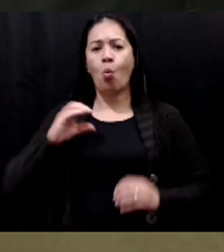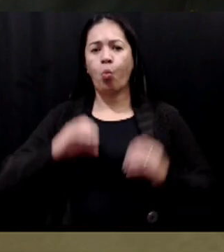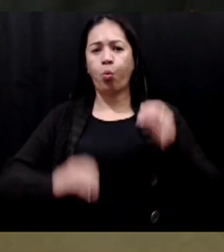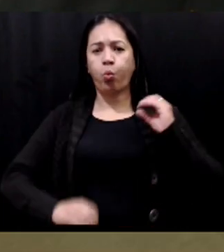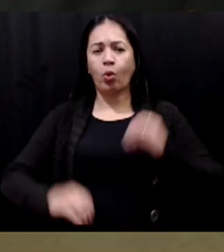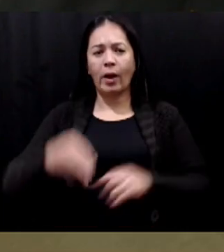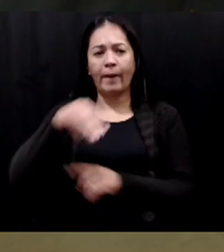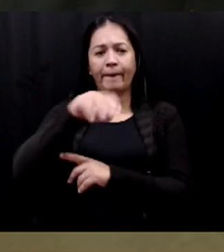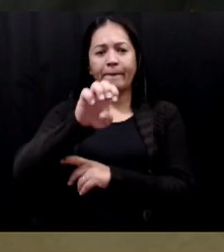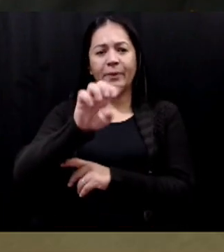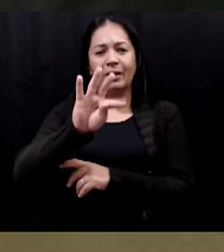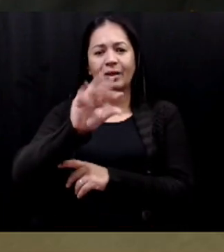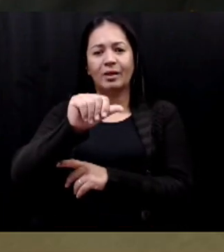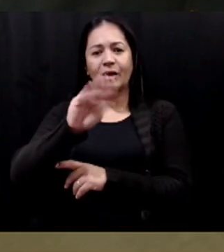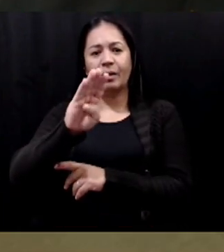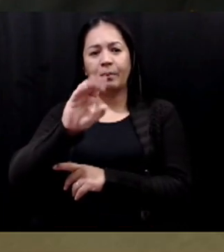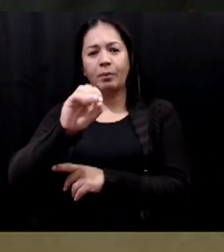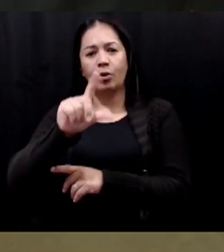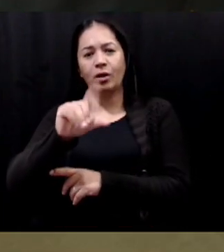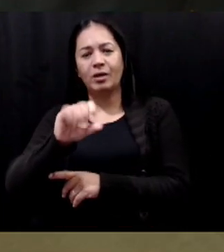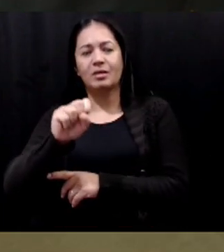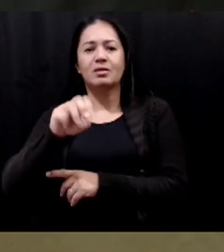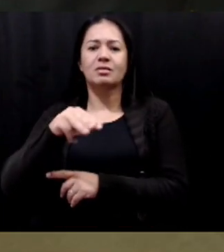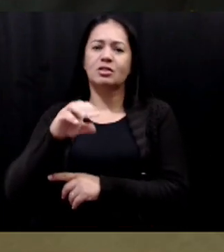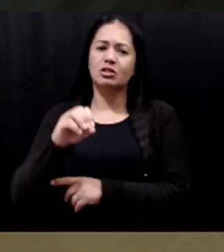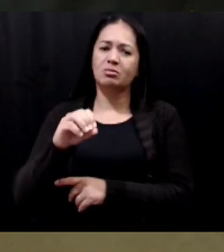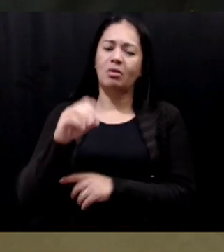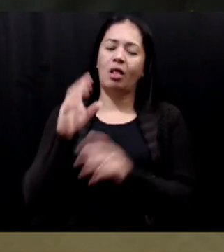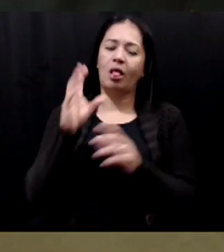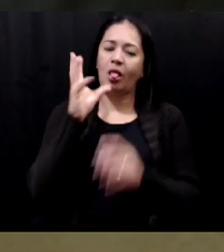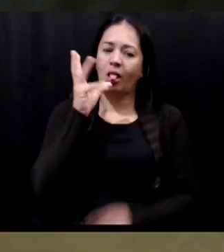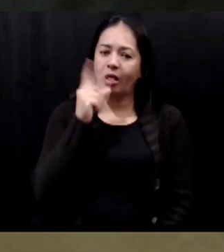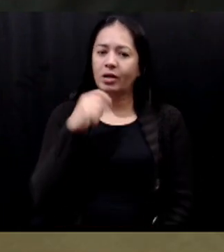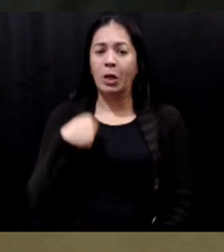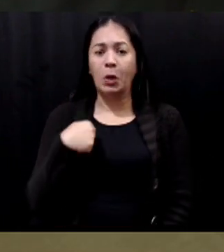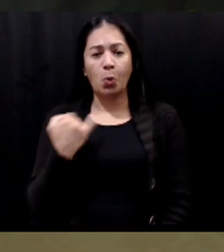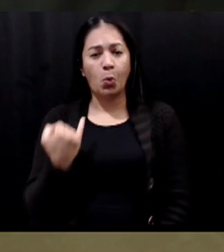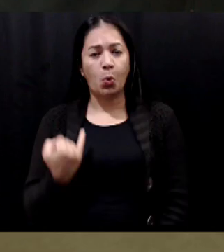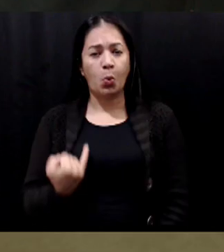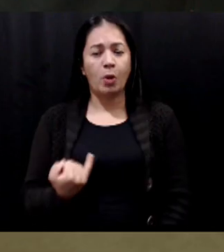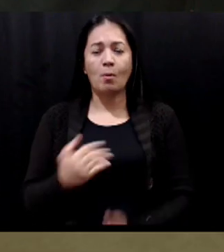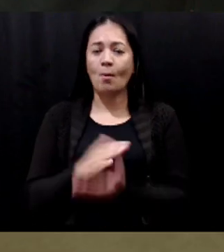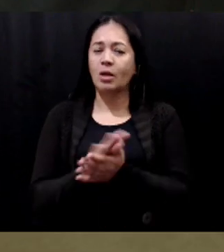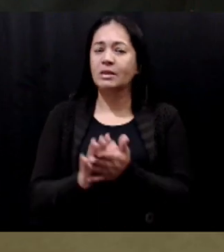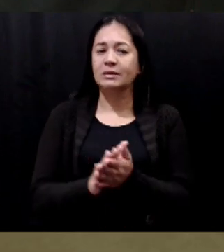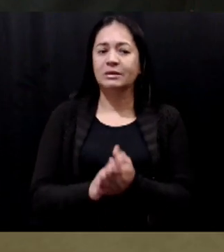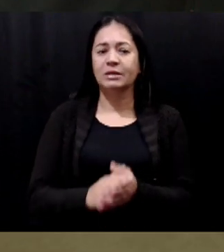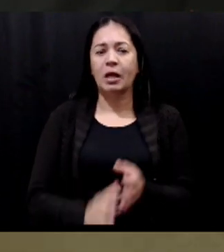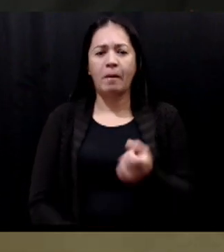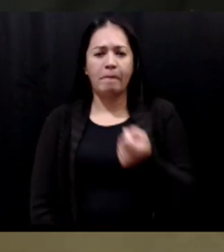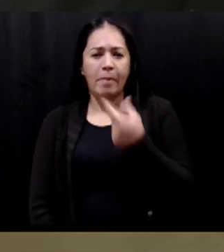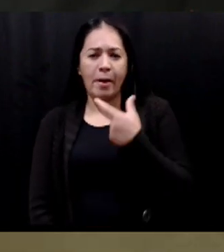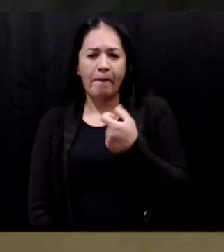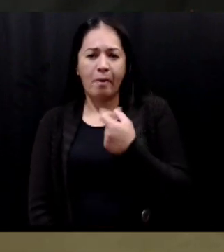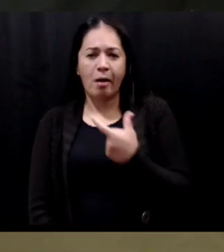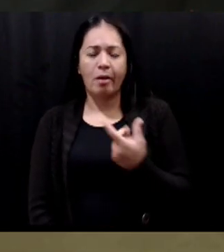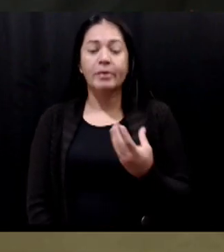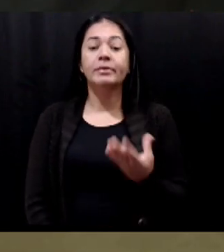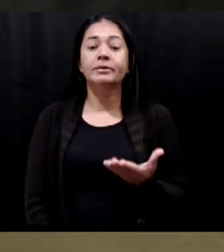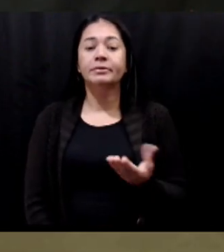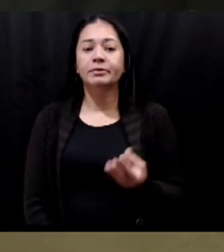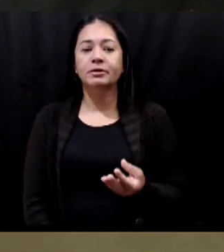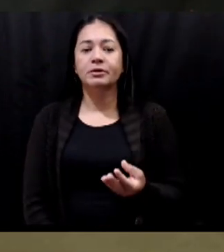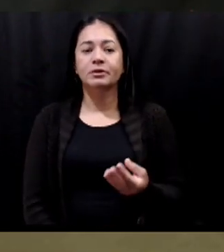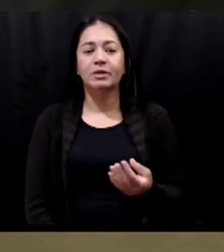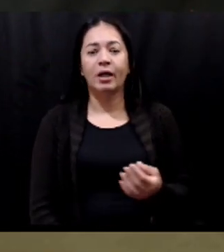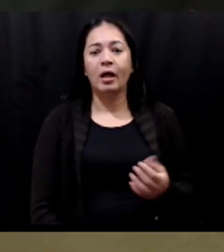falam, tem metabolismo lento, não consigo emagrecer, e aí tomam os medicamentos e aí o metabolismo